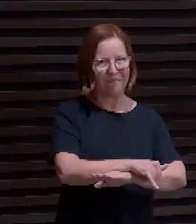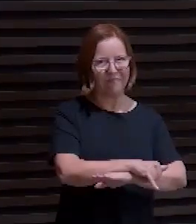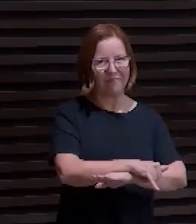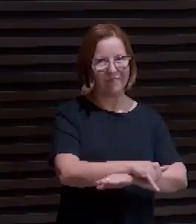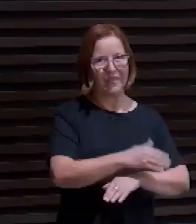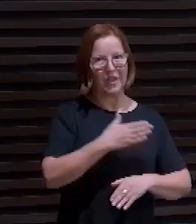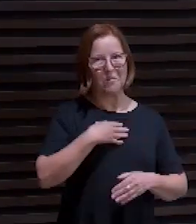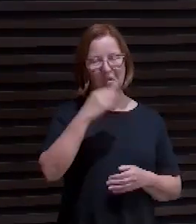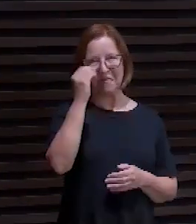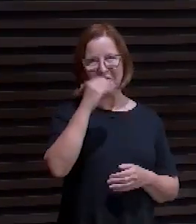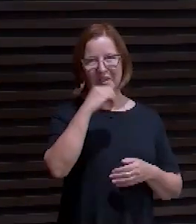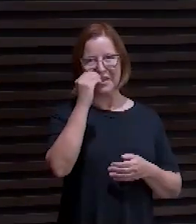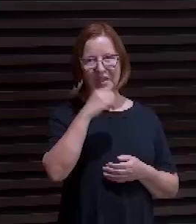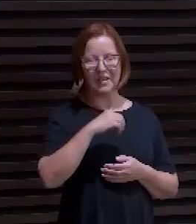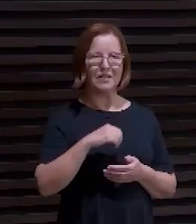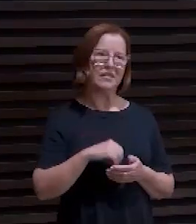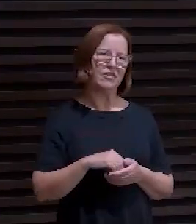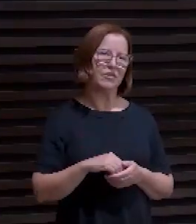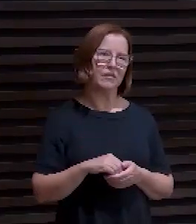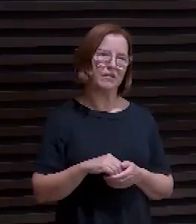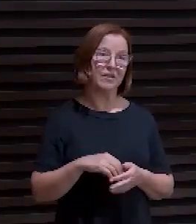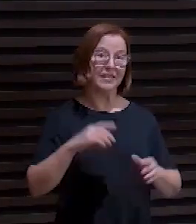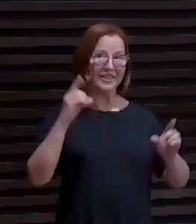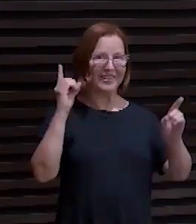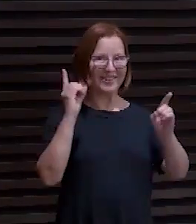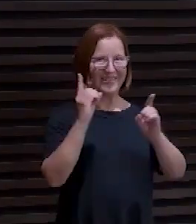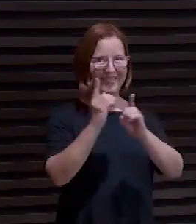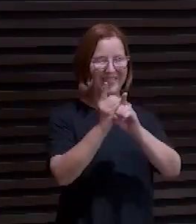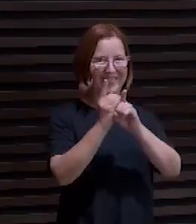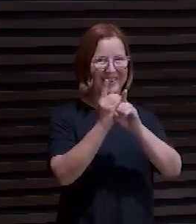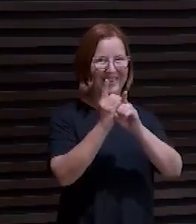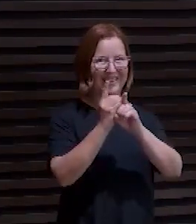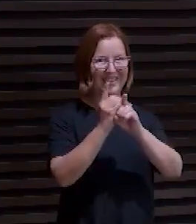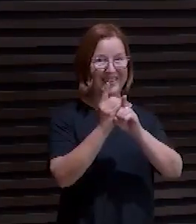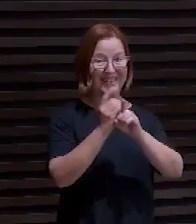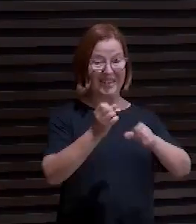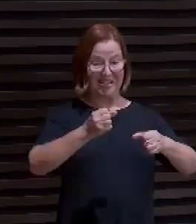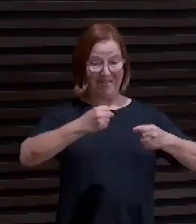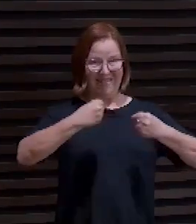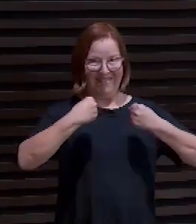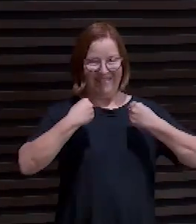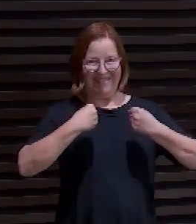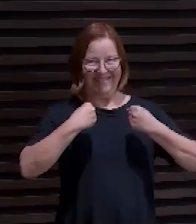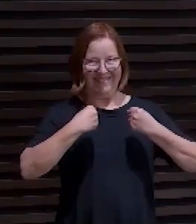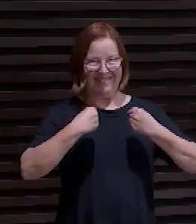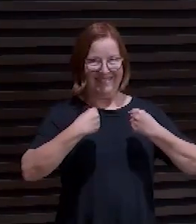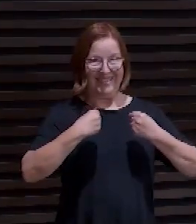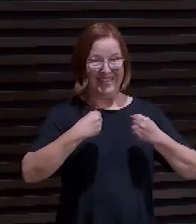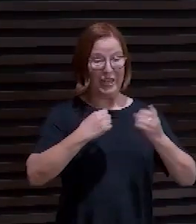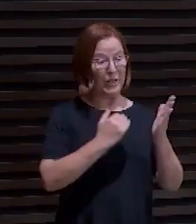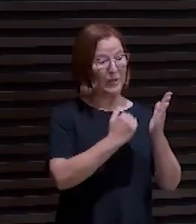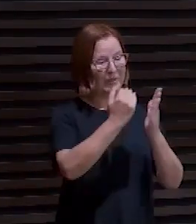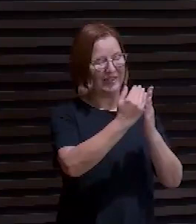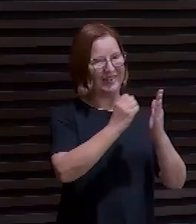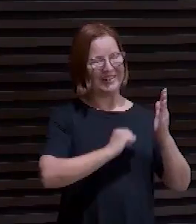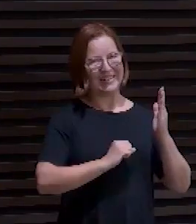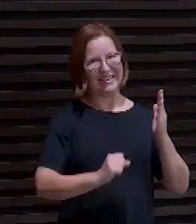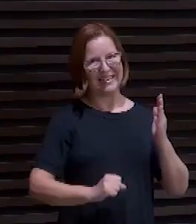minha fraqueza encontra a robustez de um sumo